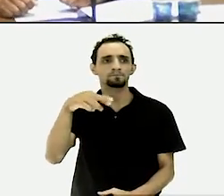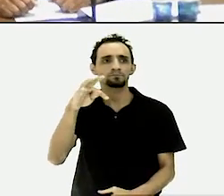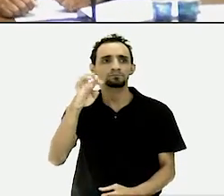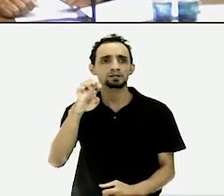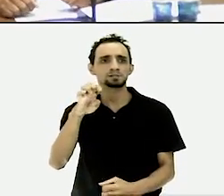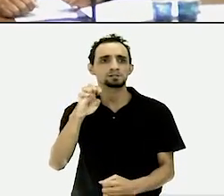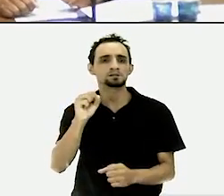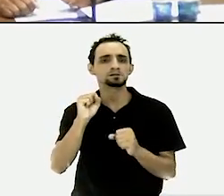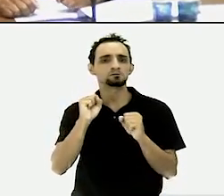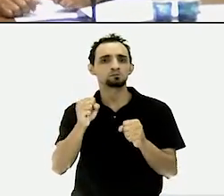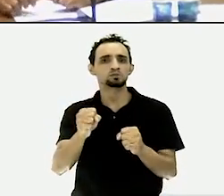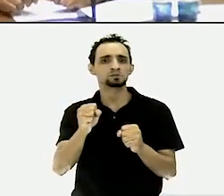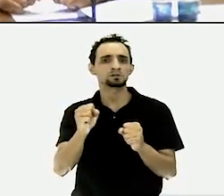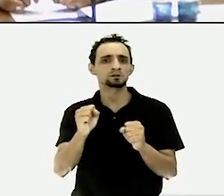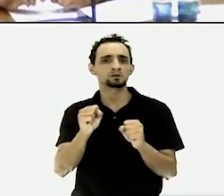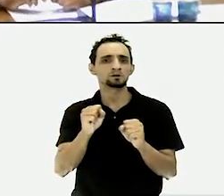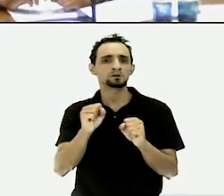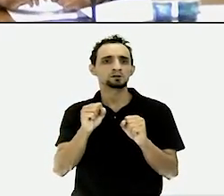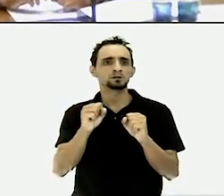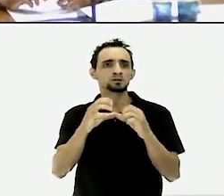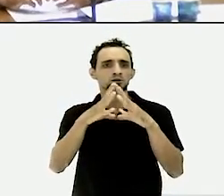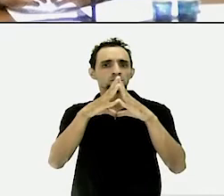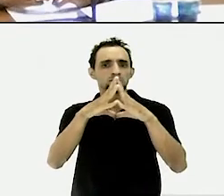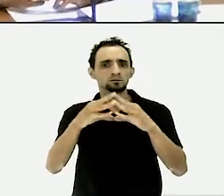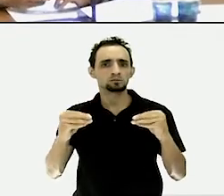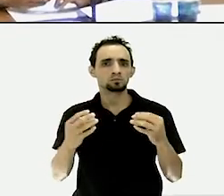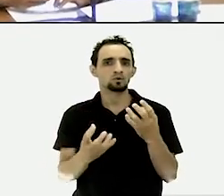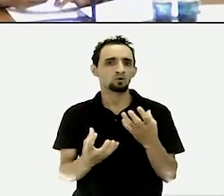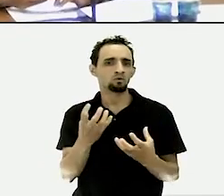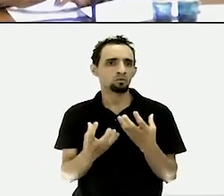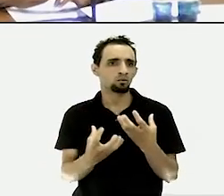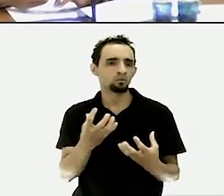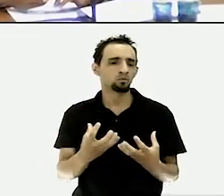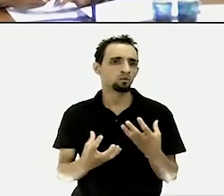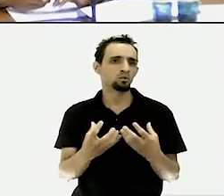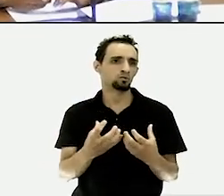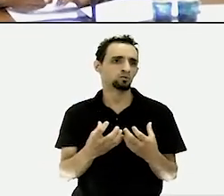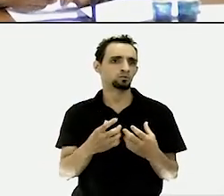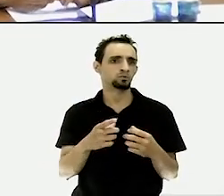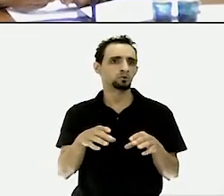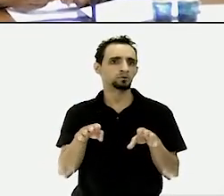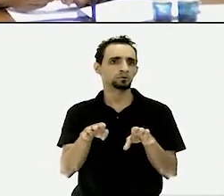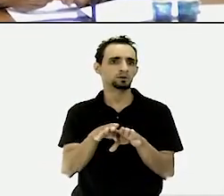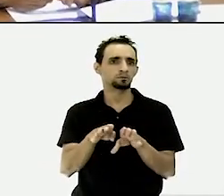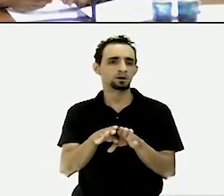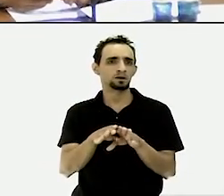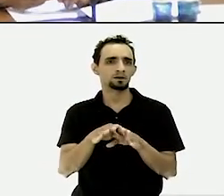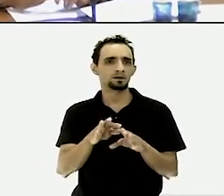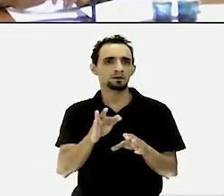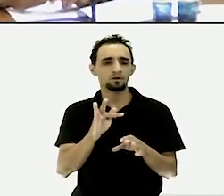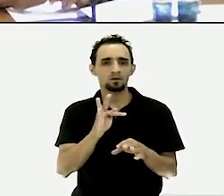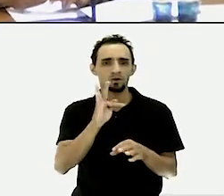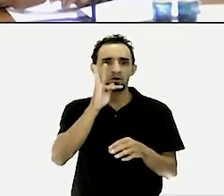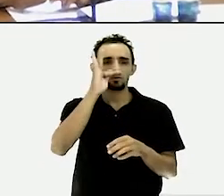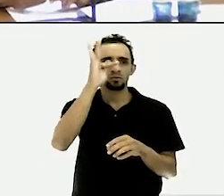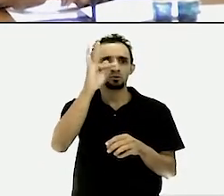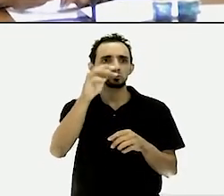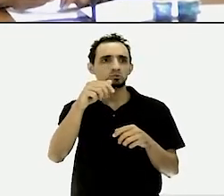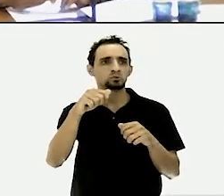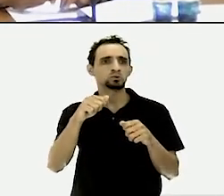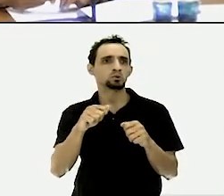o conhecimento desse assunto e tome providências, porque não vamos esperar acontecer uma